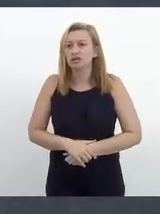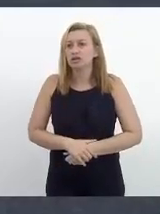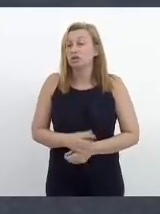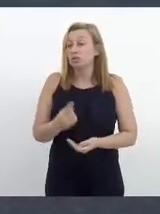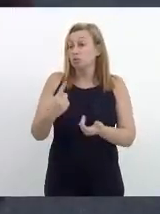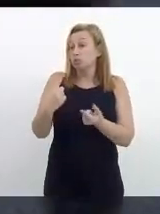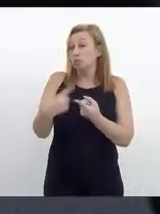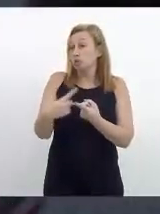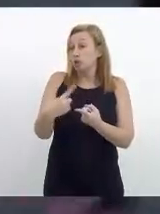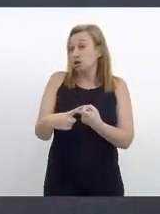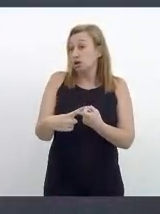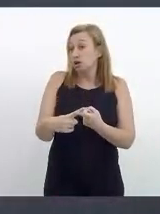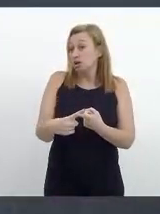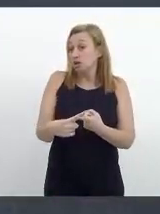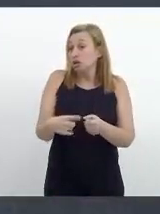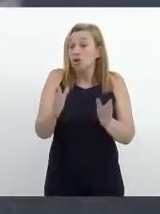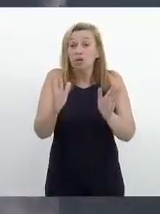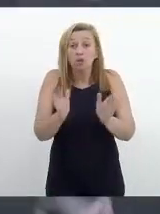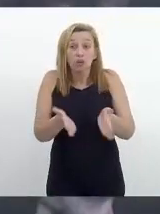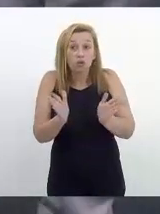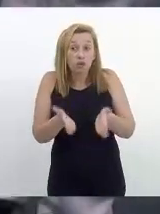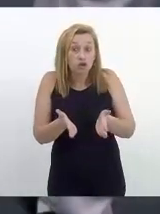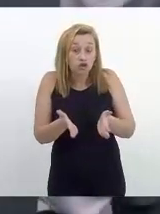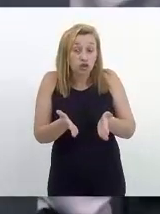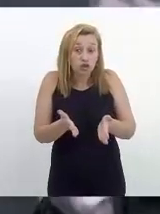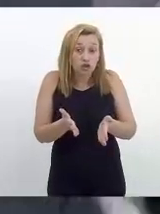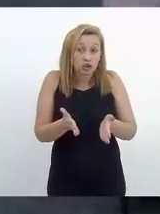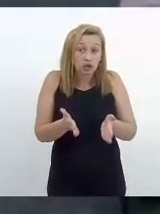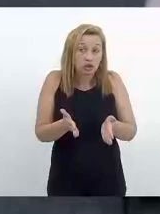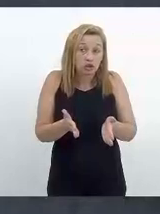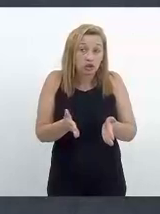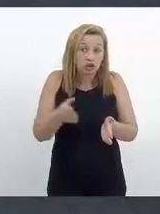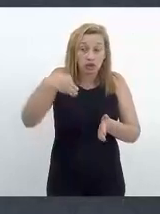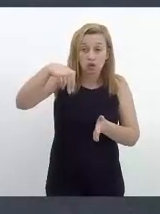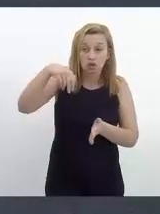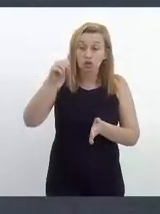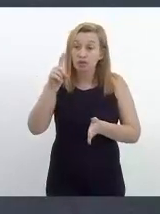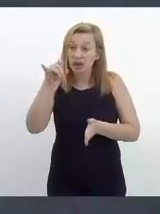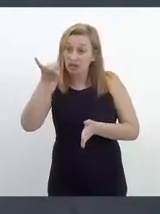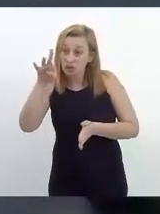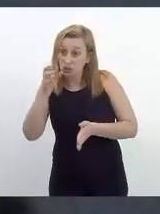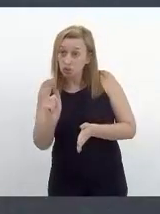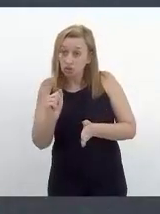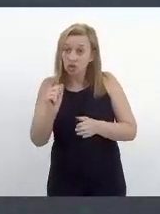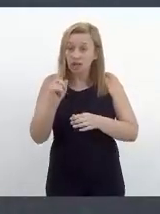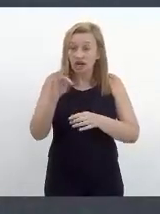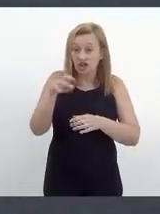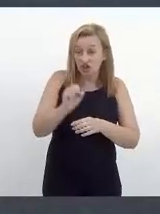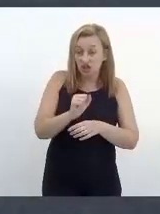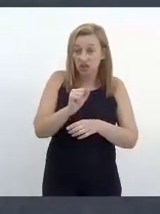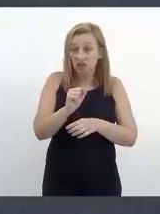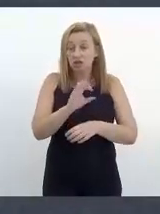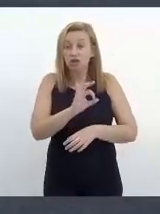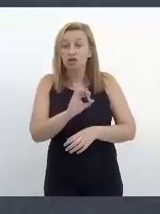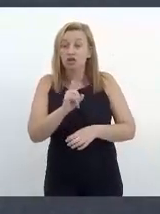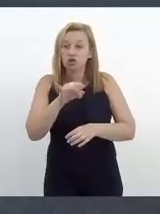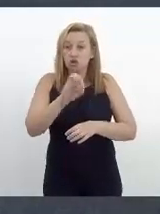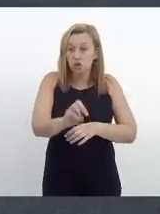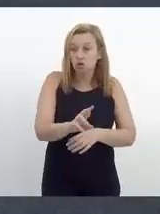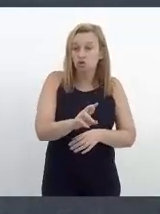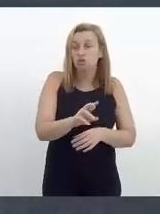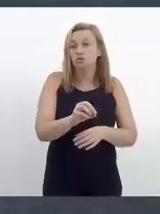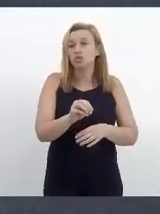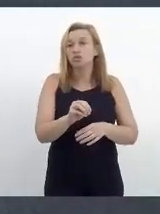porque hoje a nomenclatura dos agentes socioeducativos são agentes de segurança